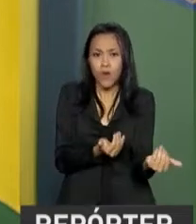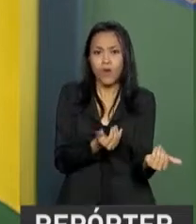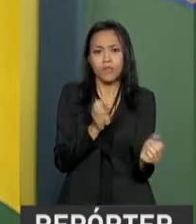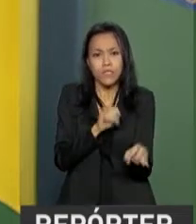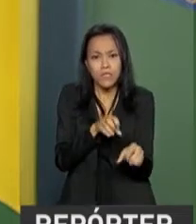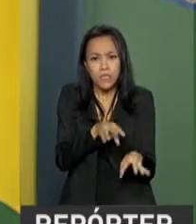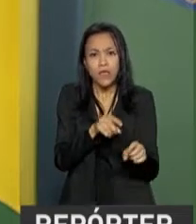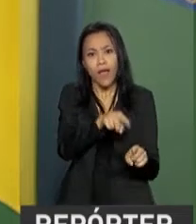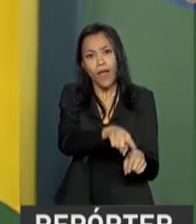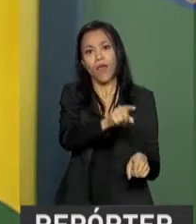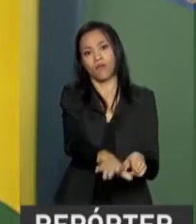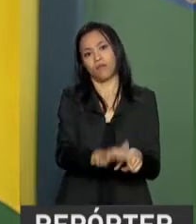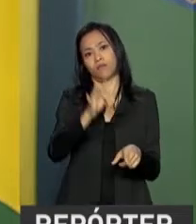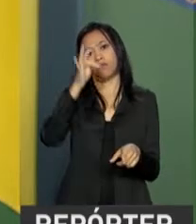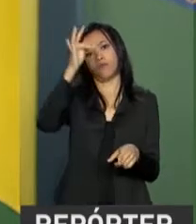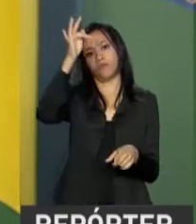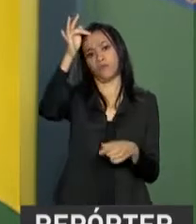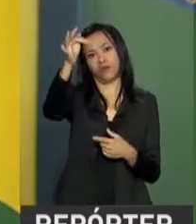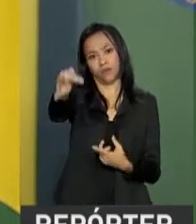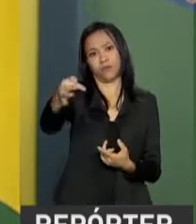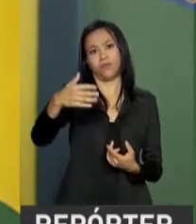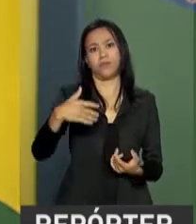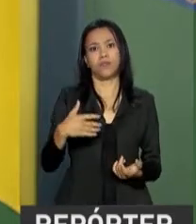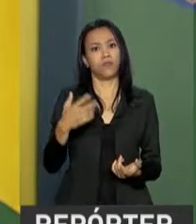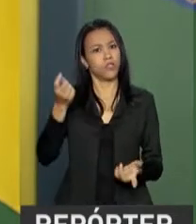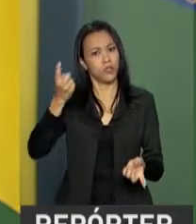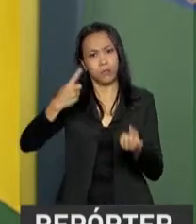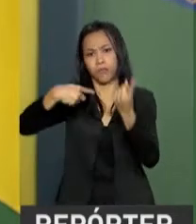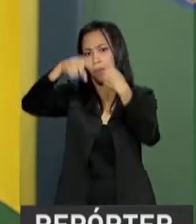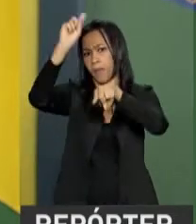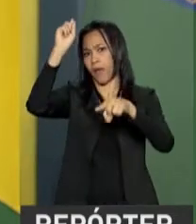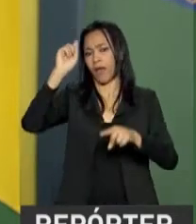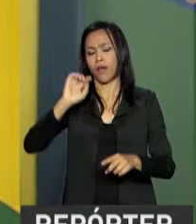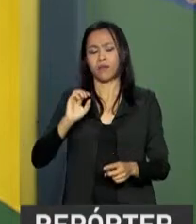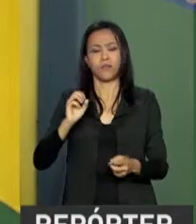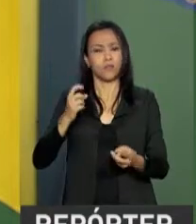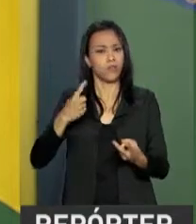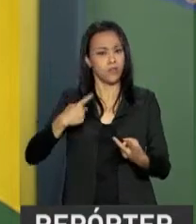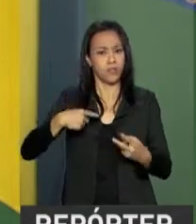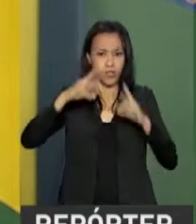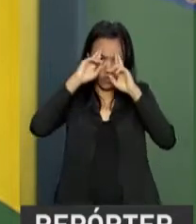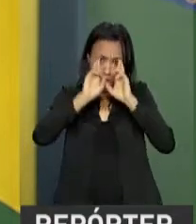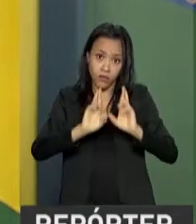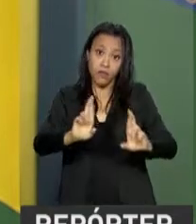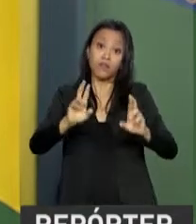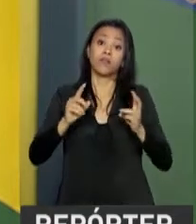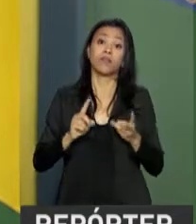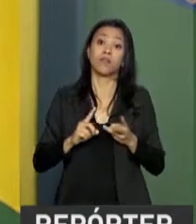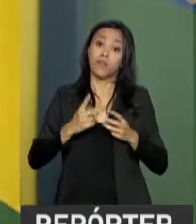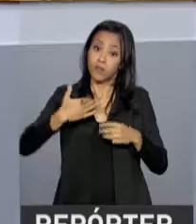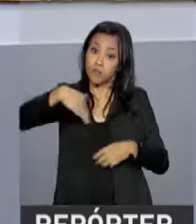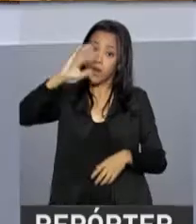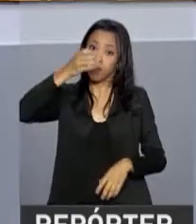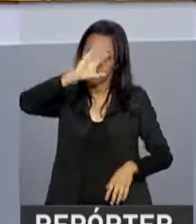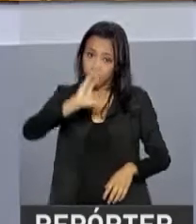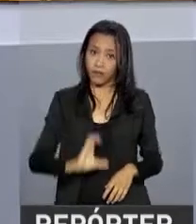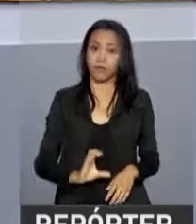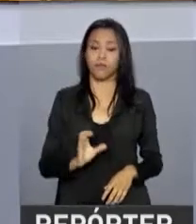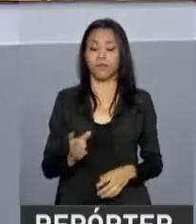do dizer o óbvio demais possibilidade de mais dignidade e mais cidadania